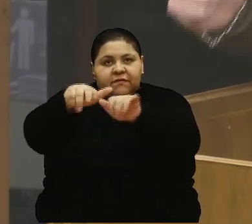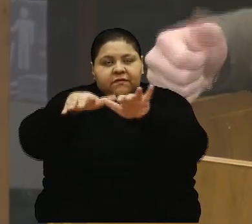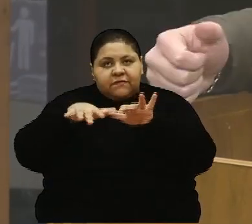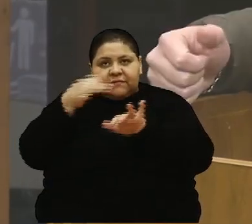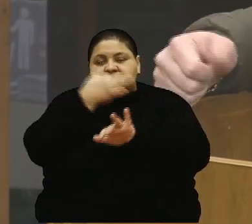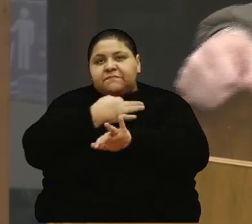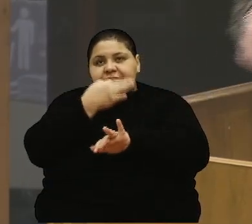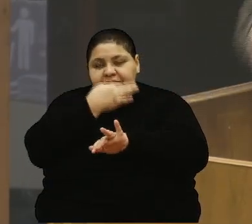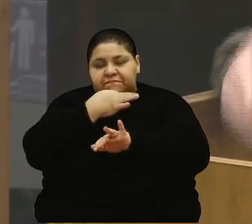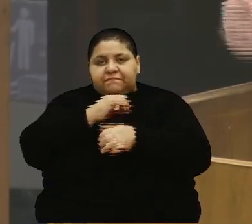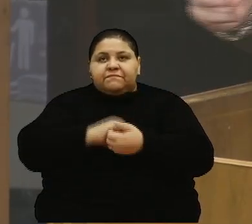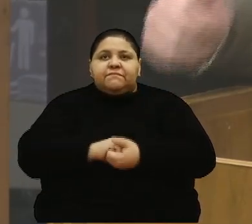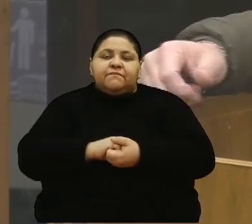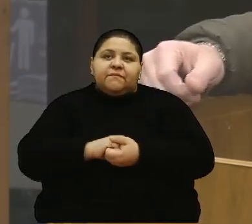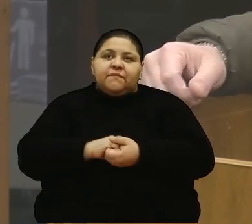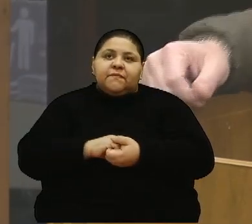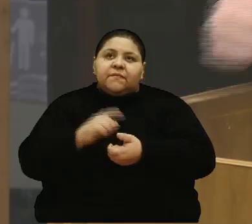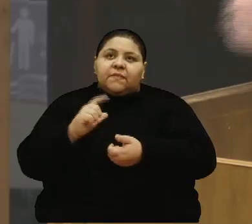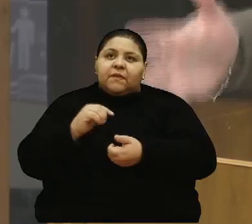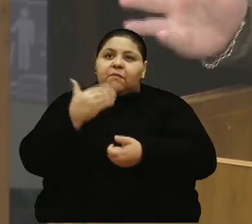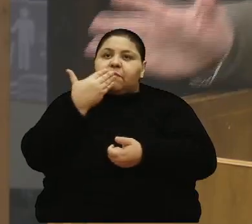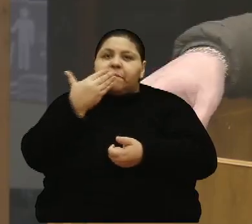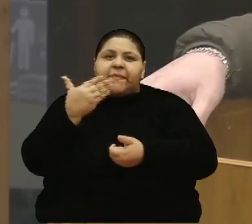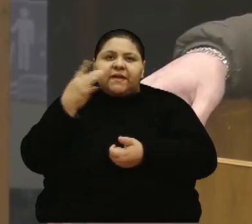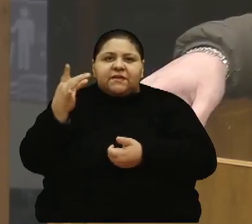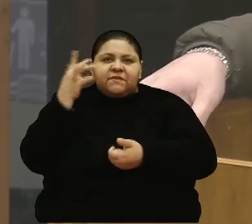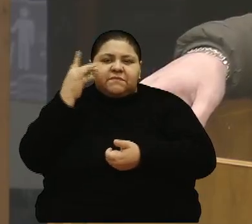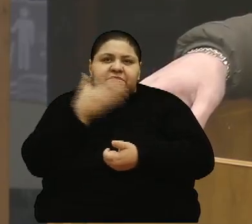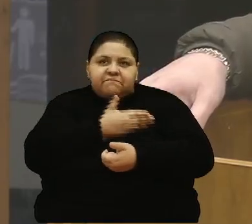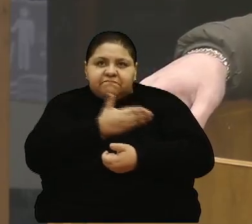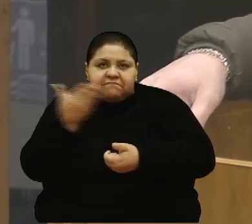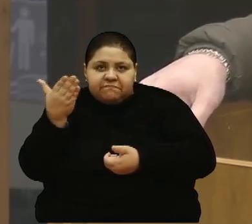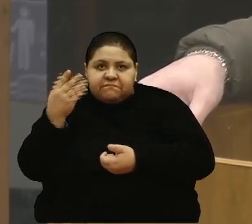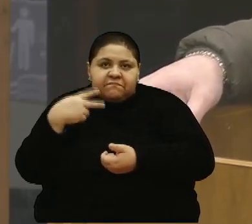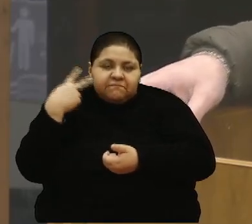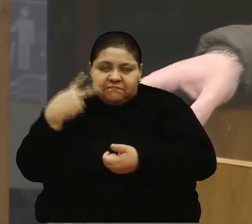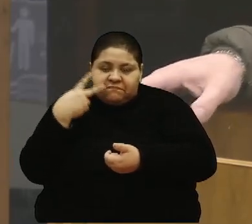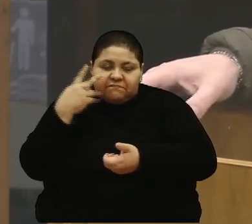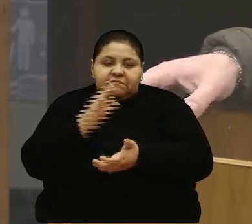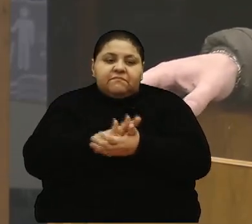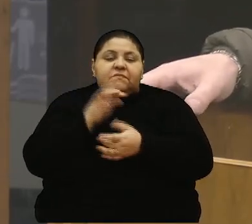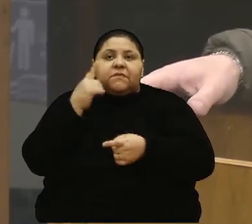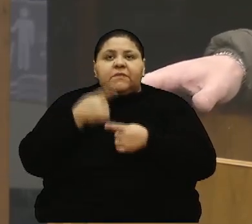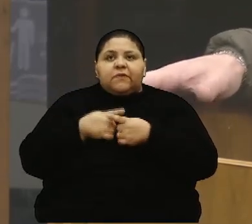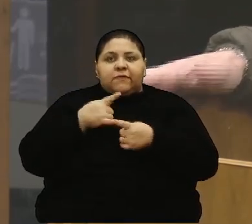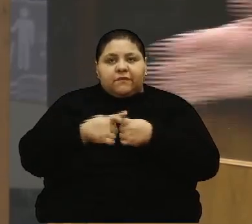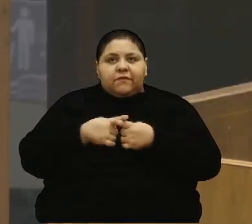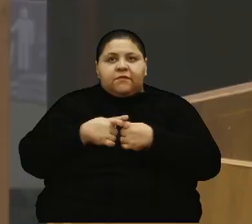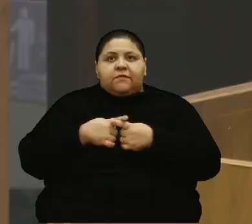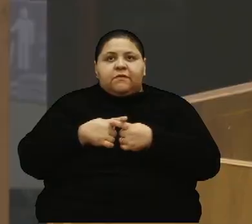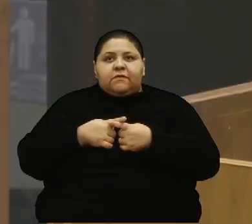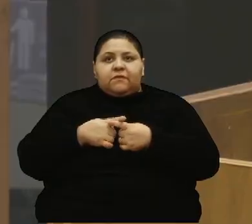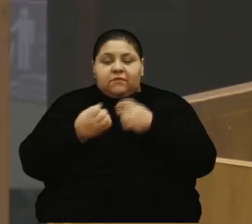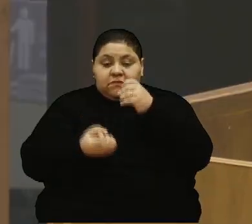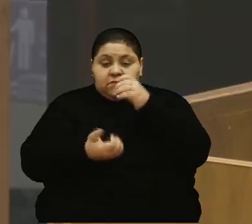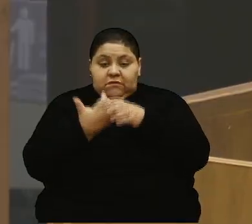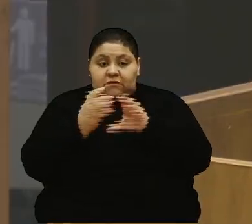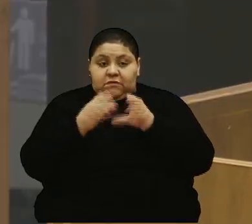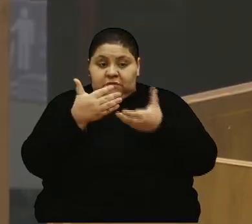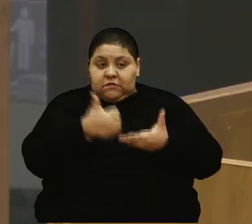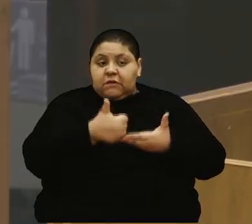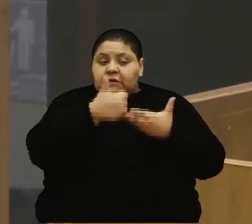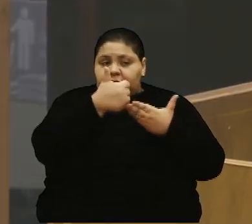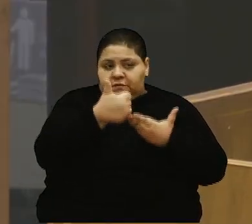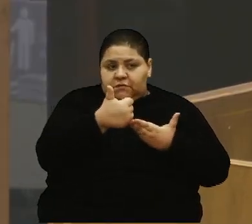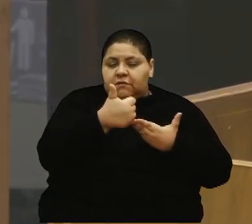de Vereadores. Conto com a presença massiva de todos os vereadores, porque justamente quando foi criada a Frente